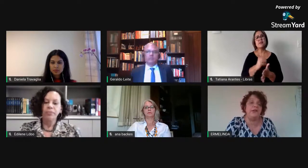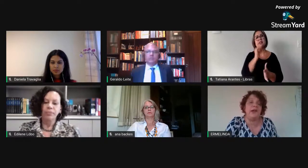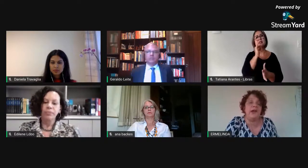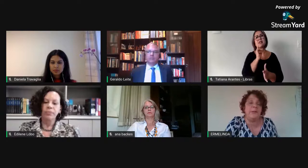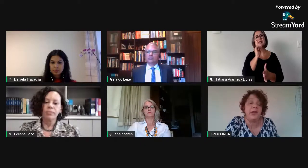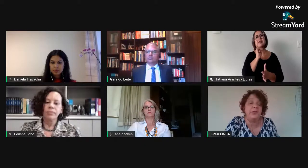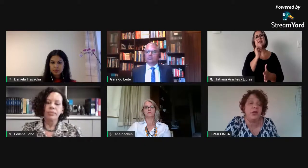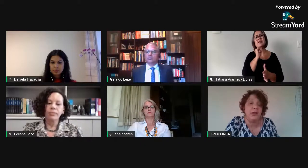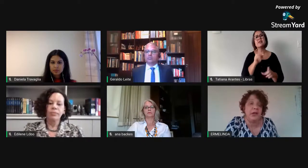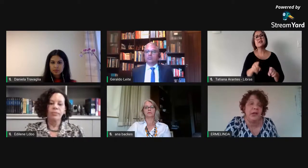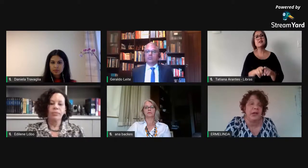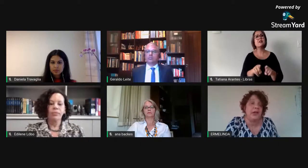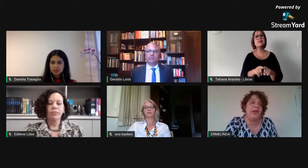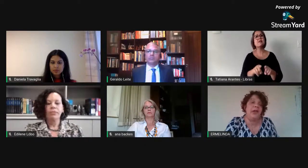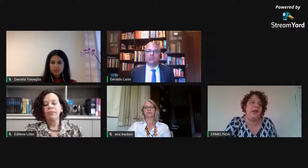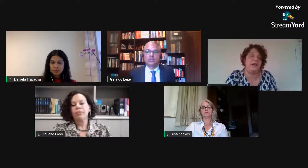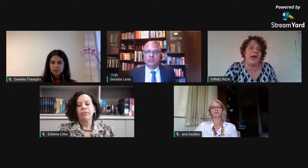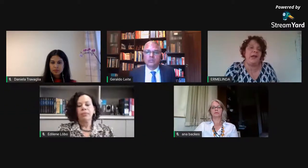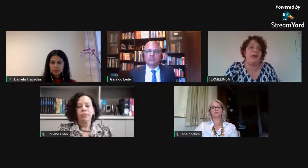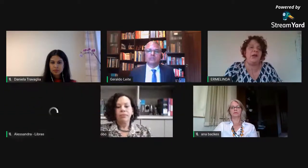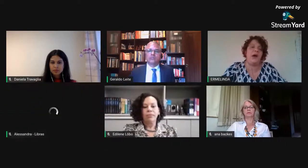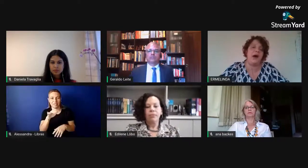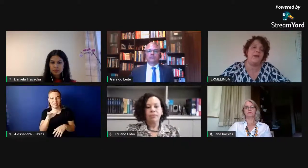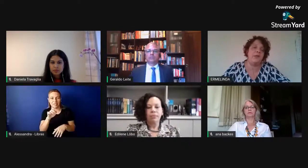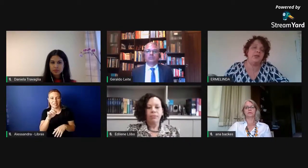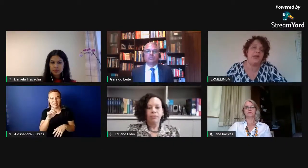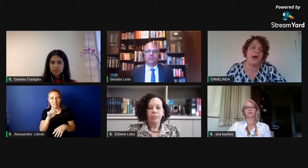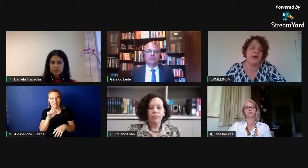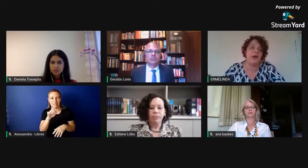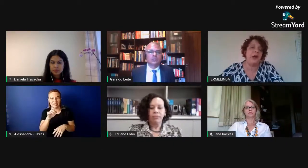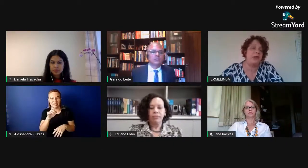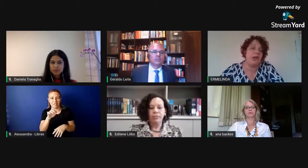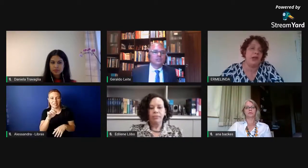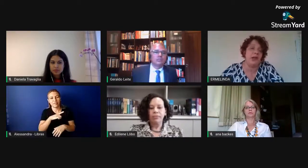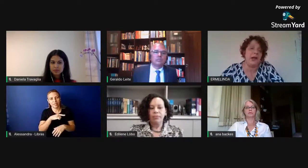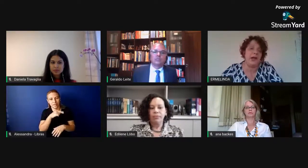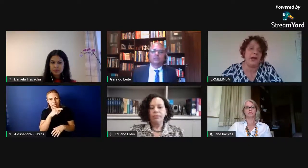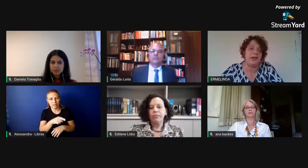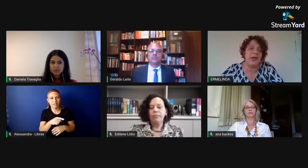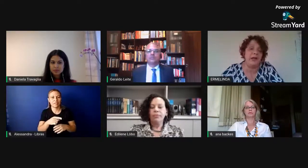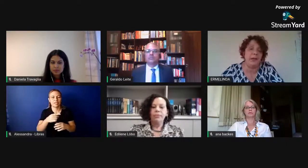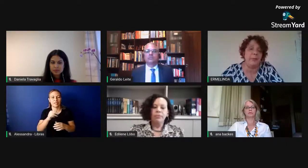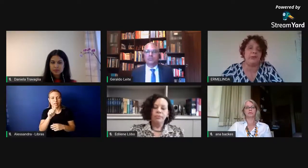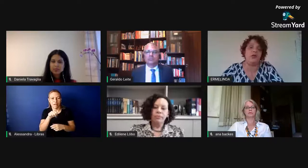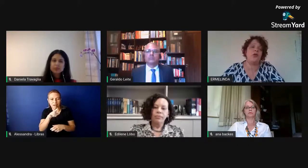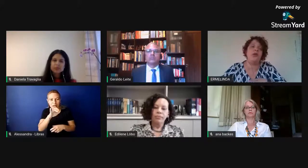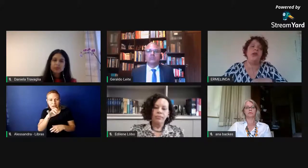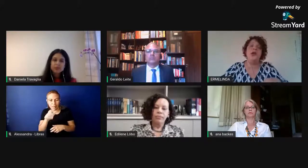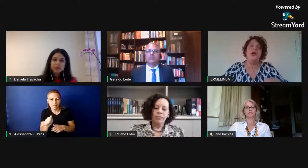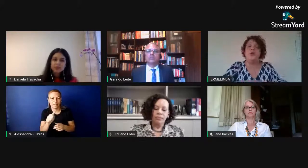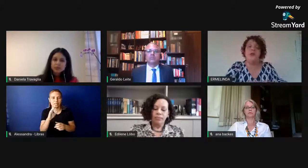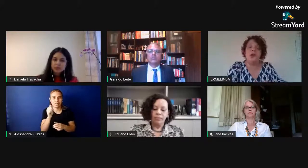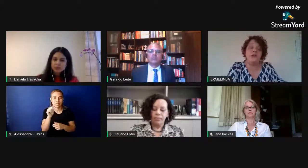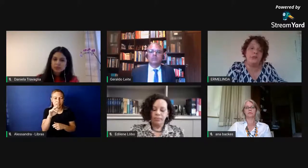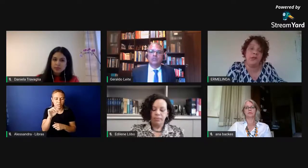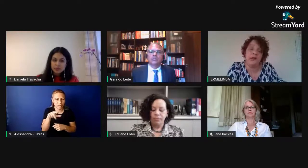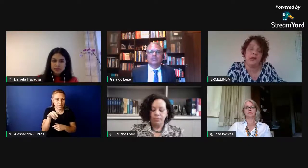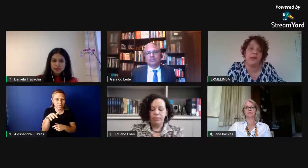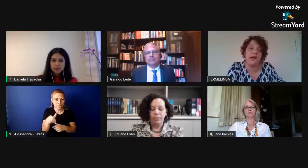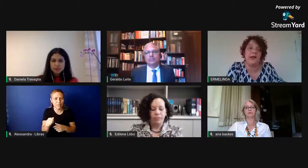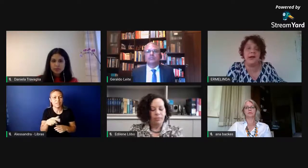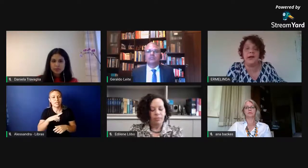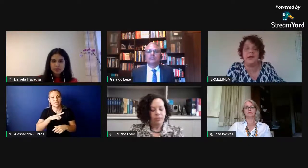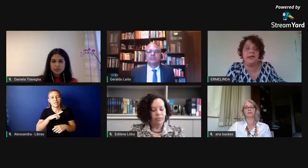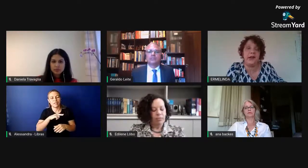com o exemplo da Gabinetona, que está ali com a deputada Áurea Carolina e a Thalíria Petrone, como nós temos